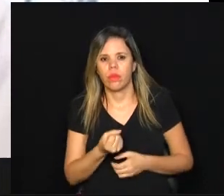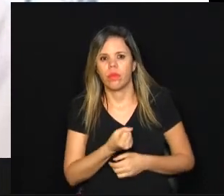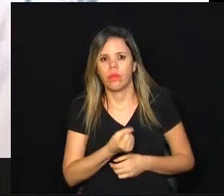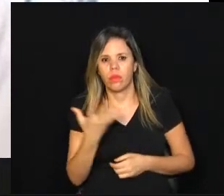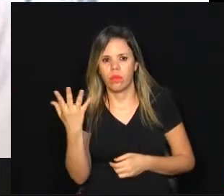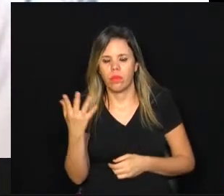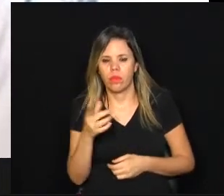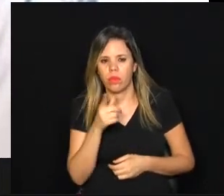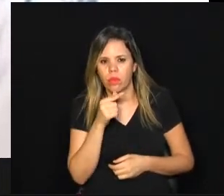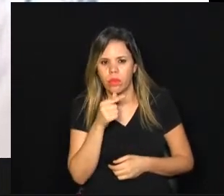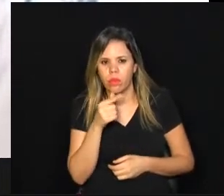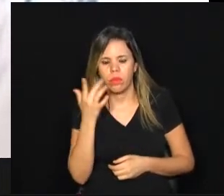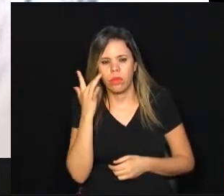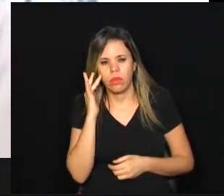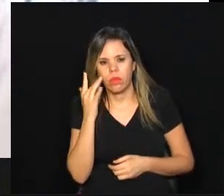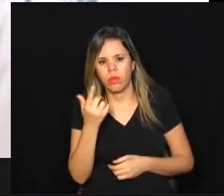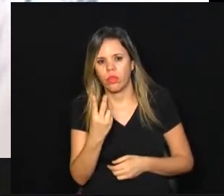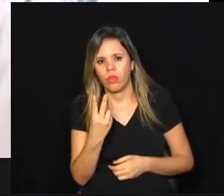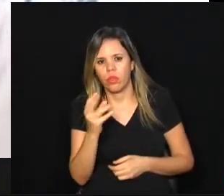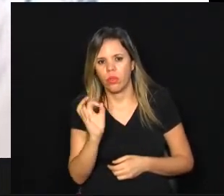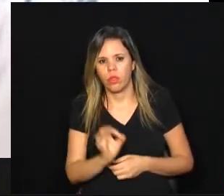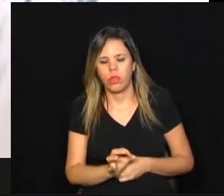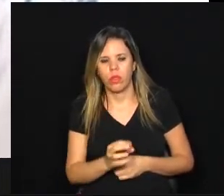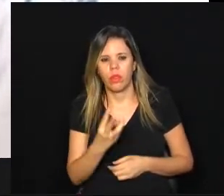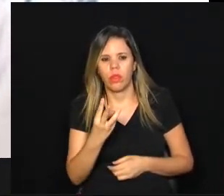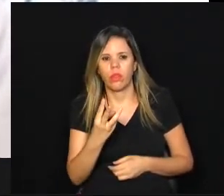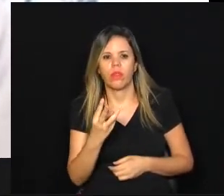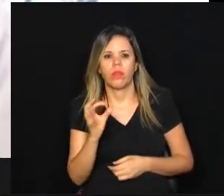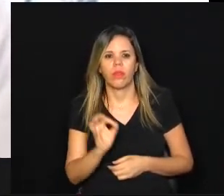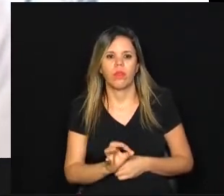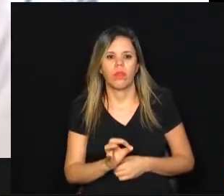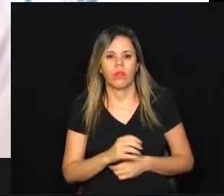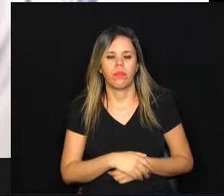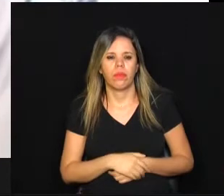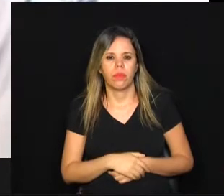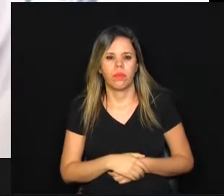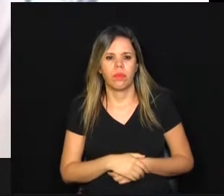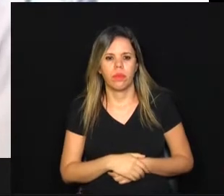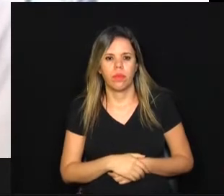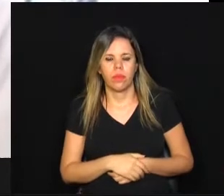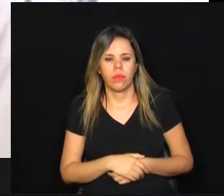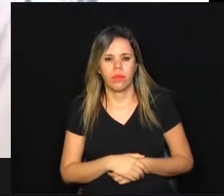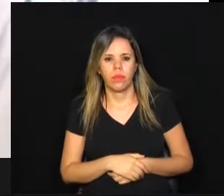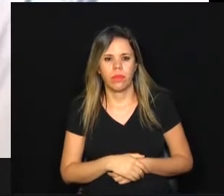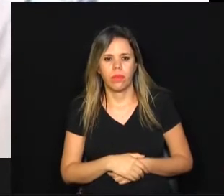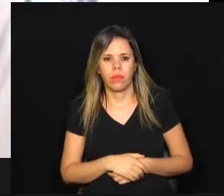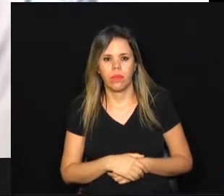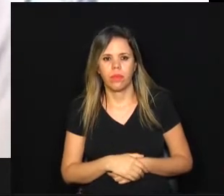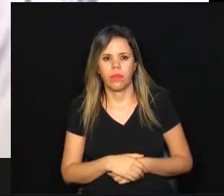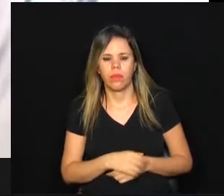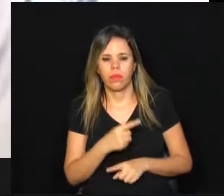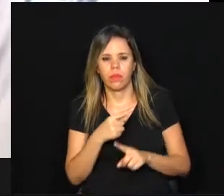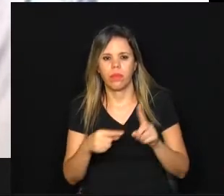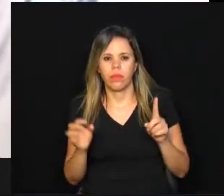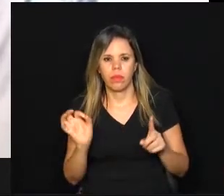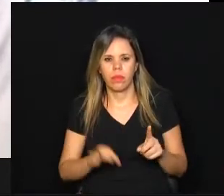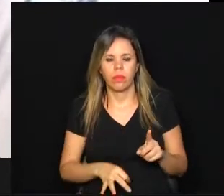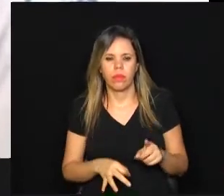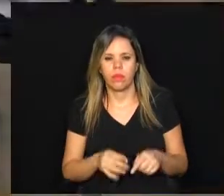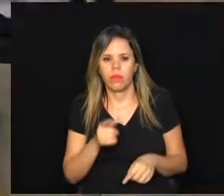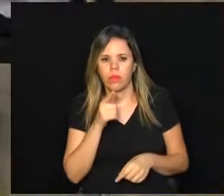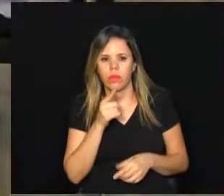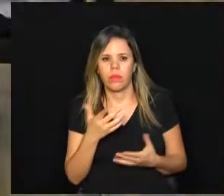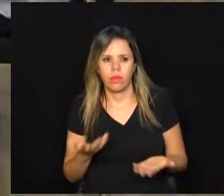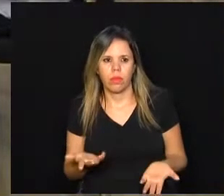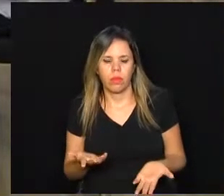água potável acho que é coisa de 2% ou 3%. Exatamente. 0,5%. Água potável,